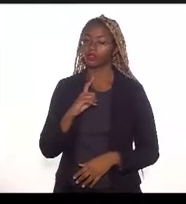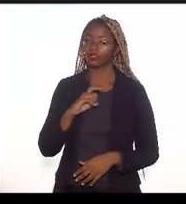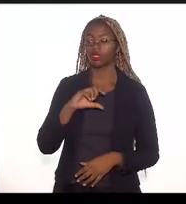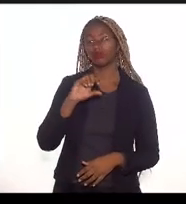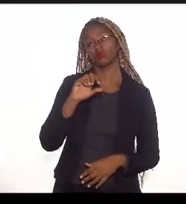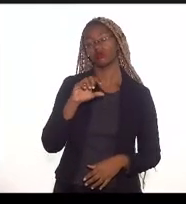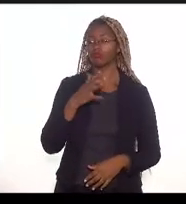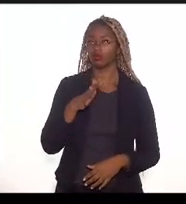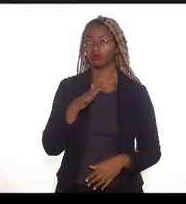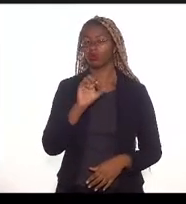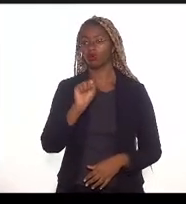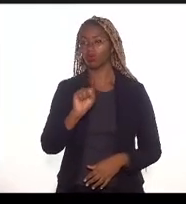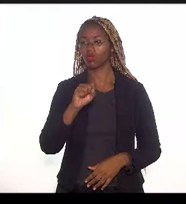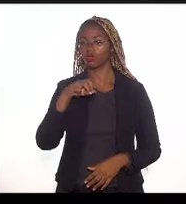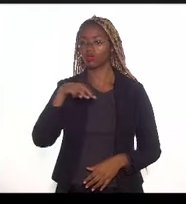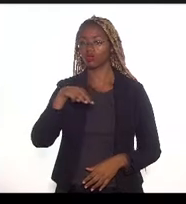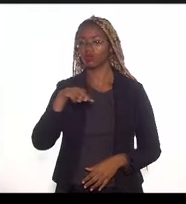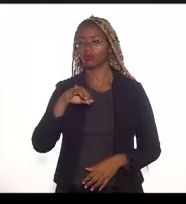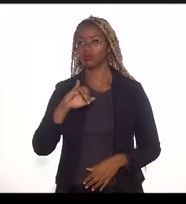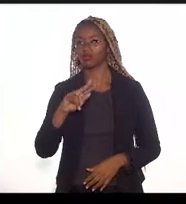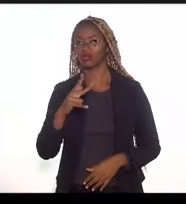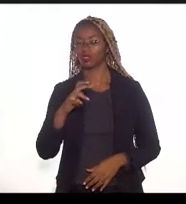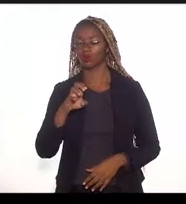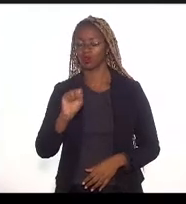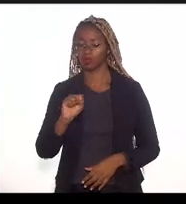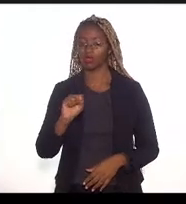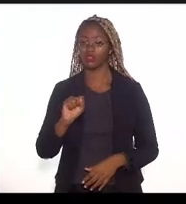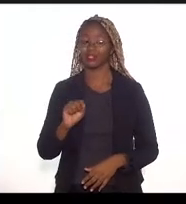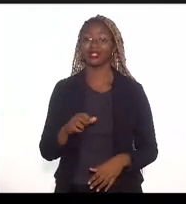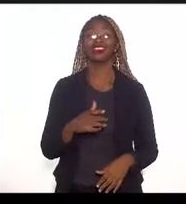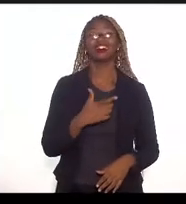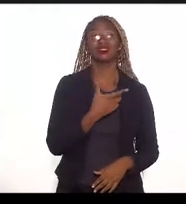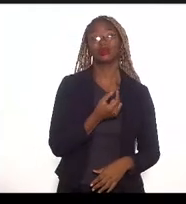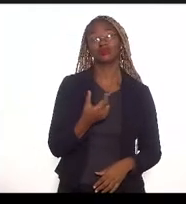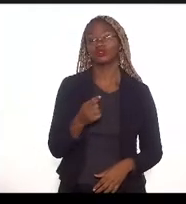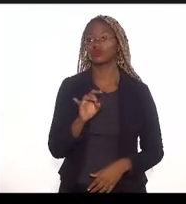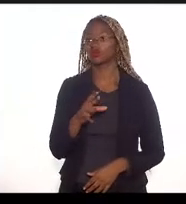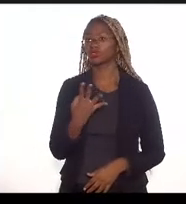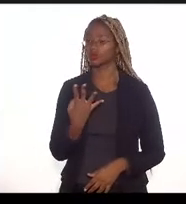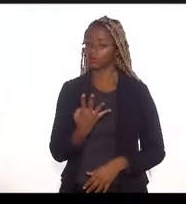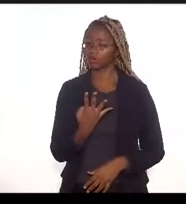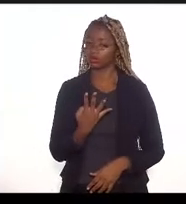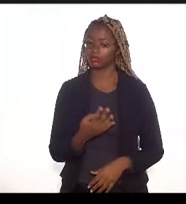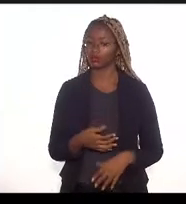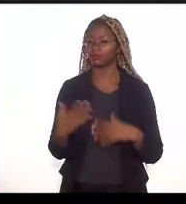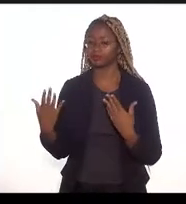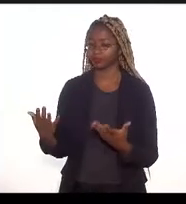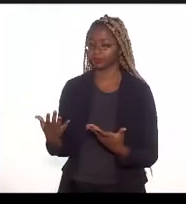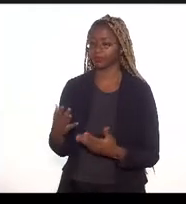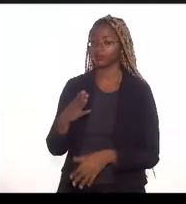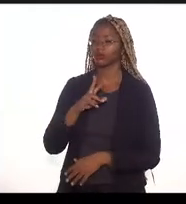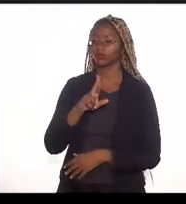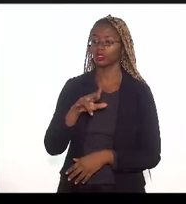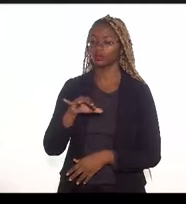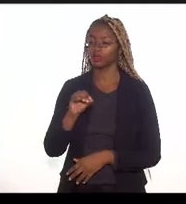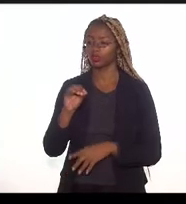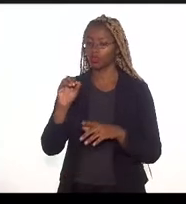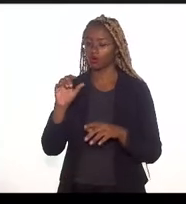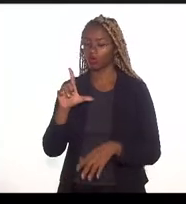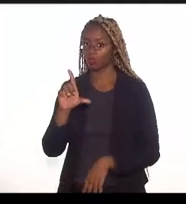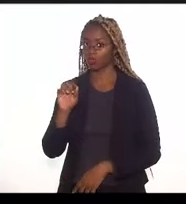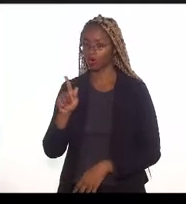reuniões, em 2020, somente 4. Com relação a RioLog, tivemos 4 reuniões